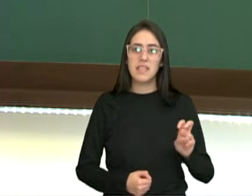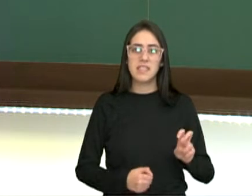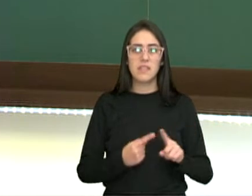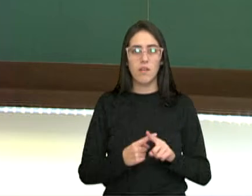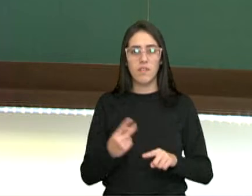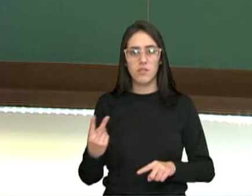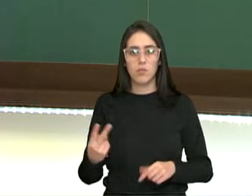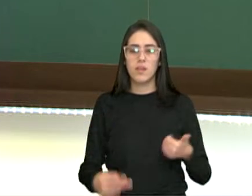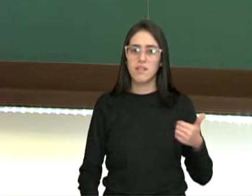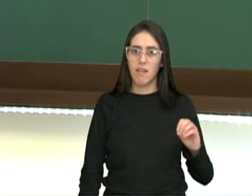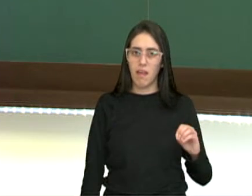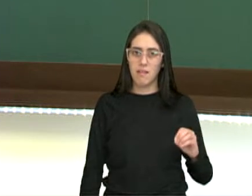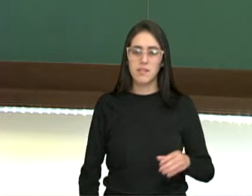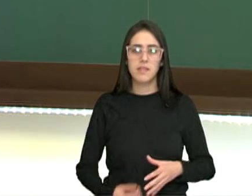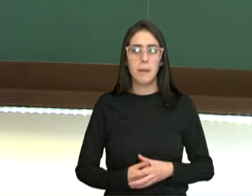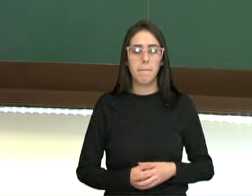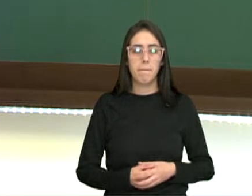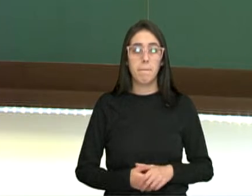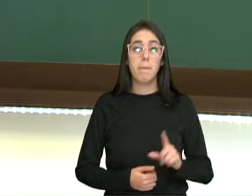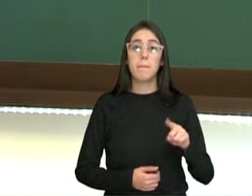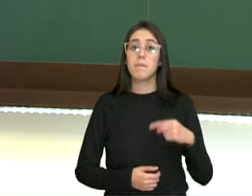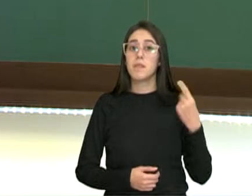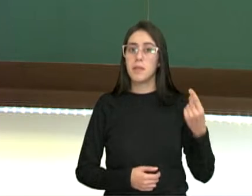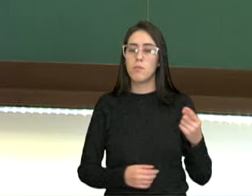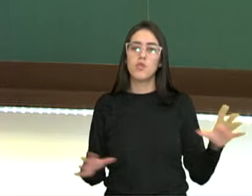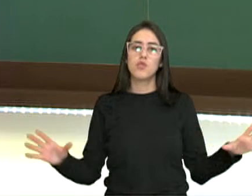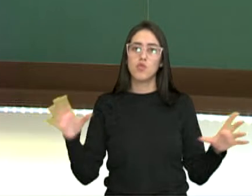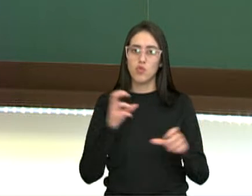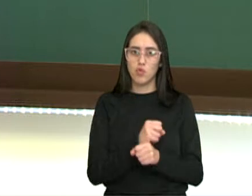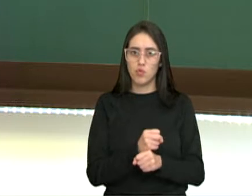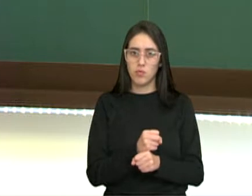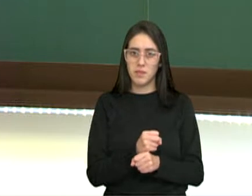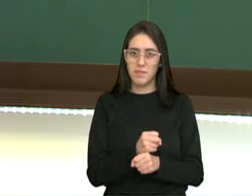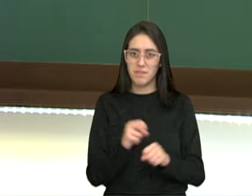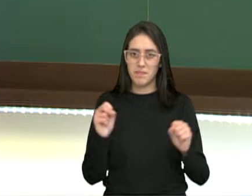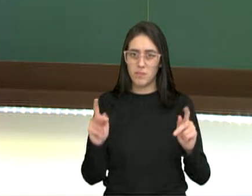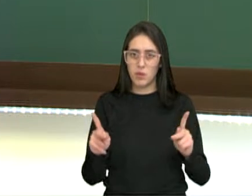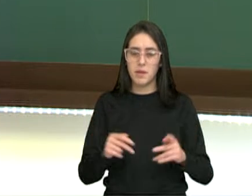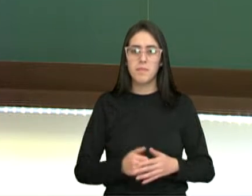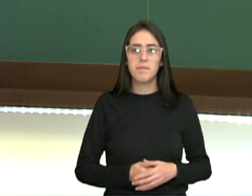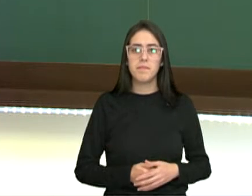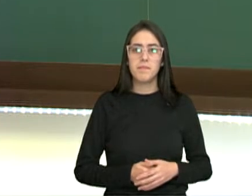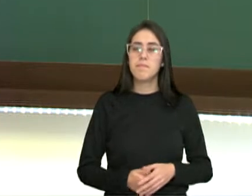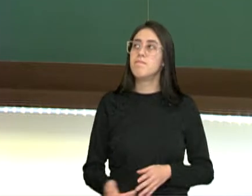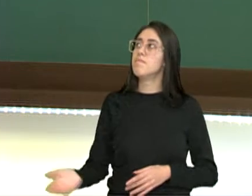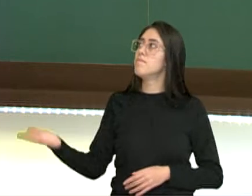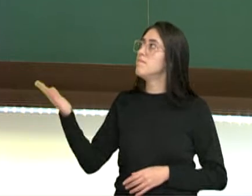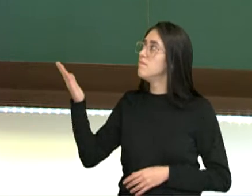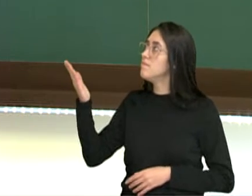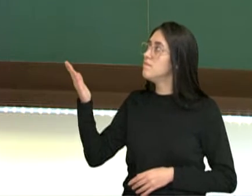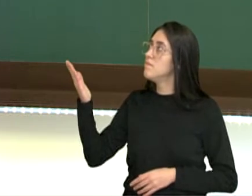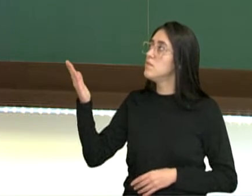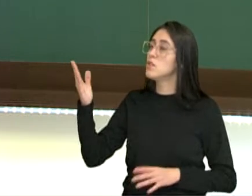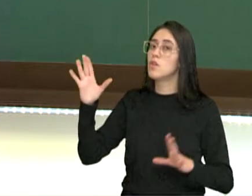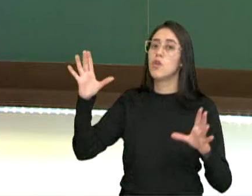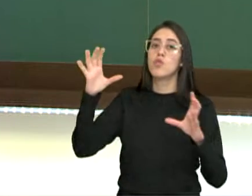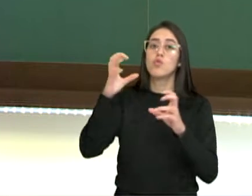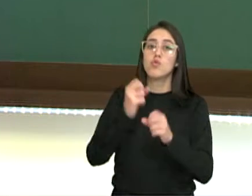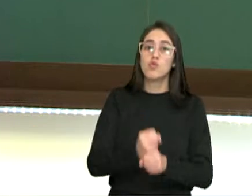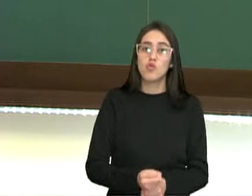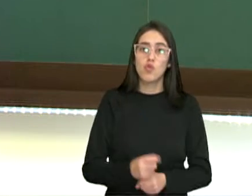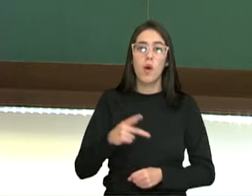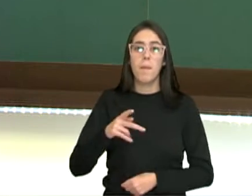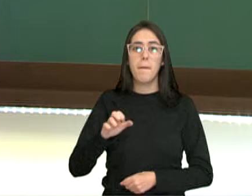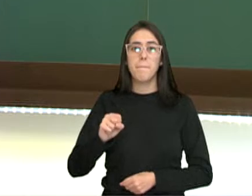2, 10 e depois somamos, tá? E embaixo nós realizamos a soma dos